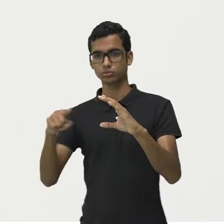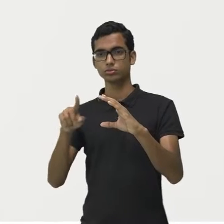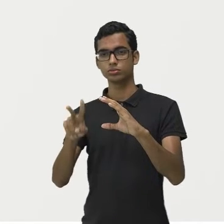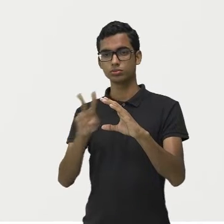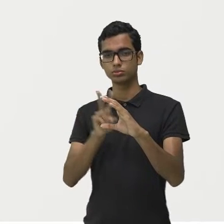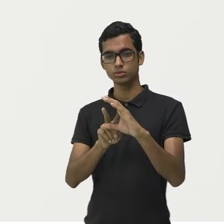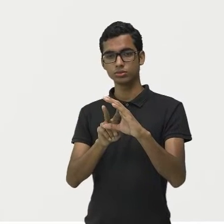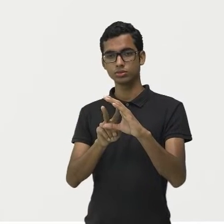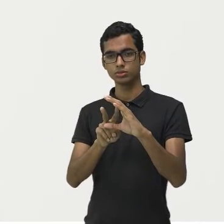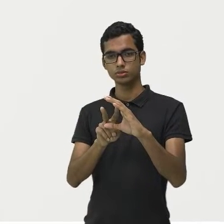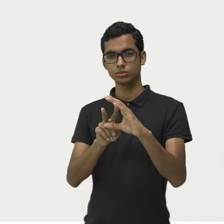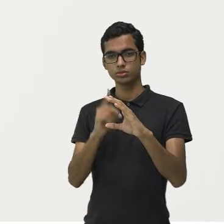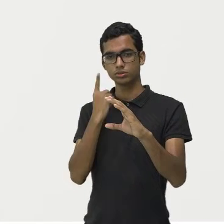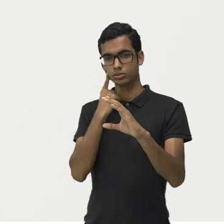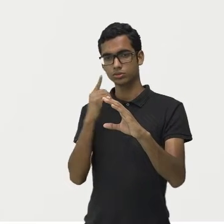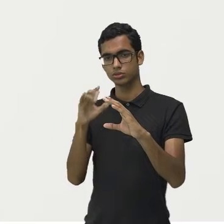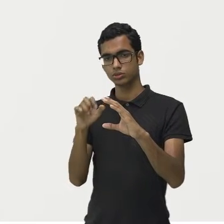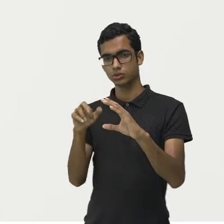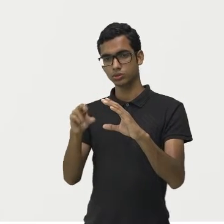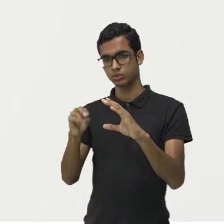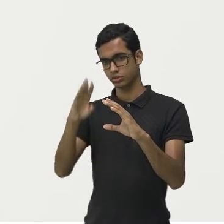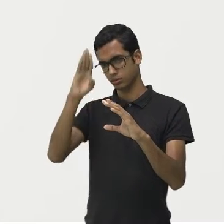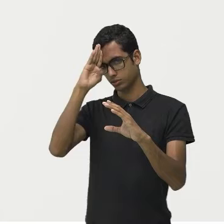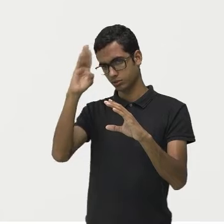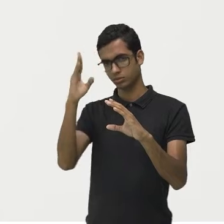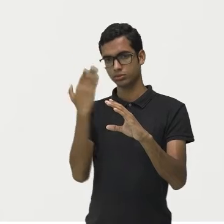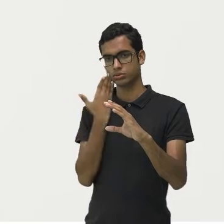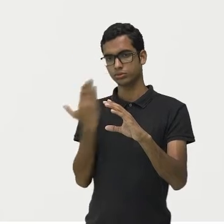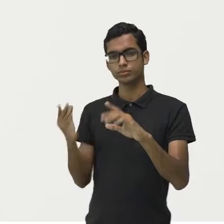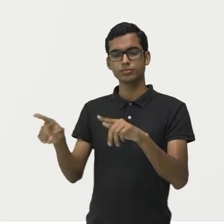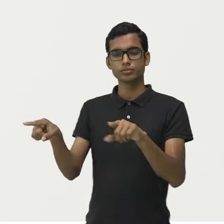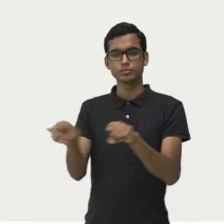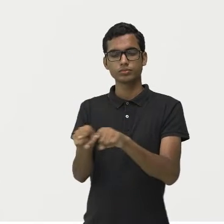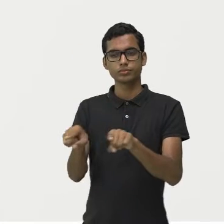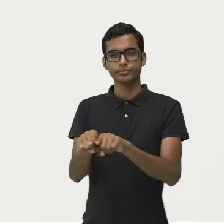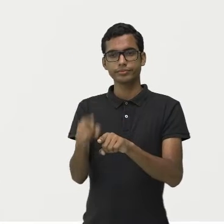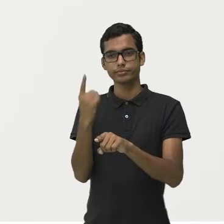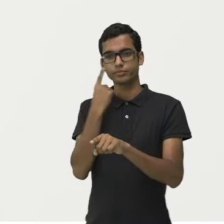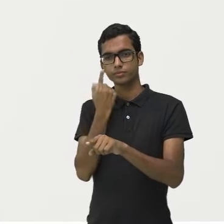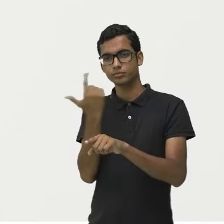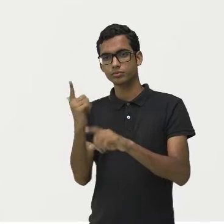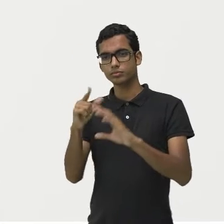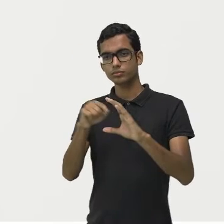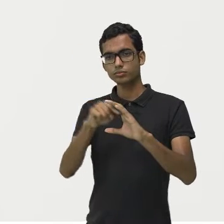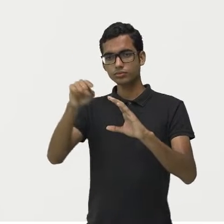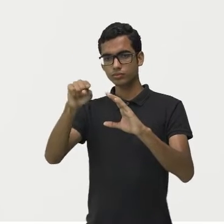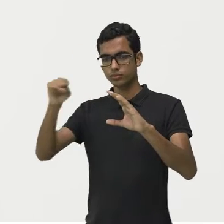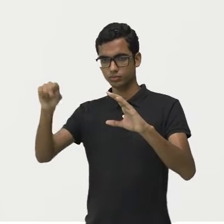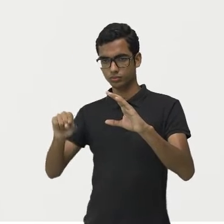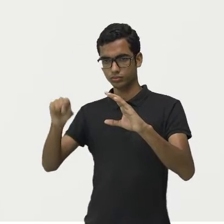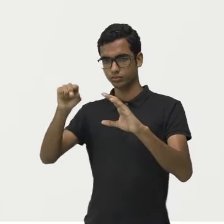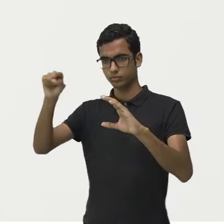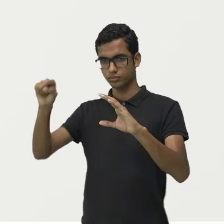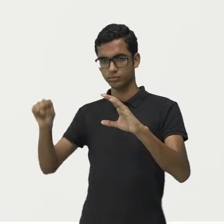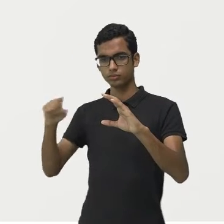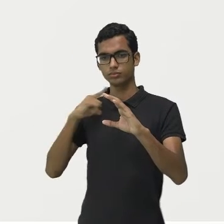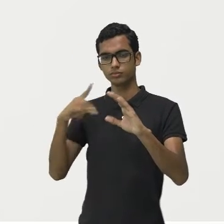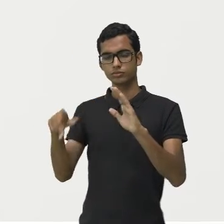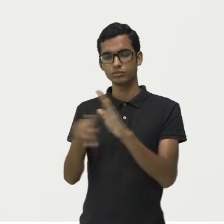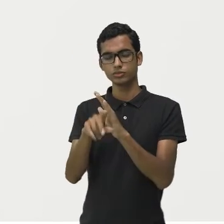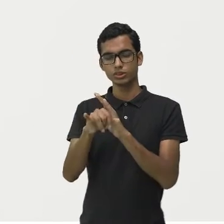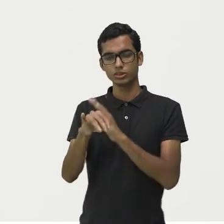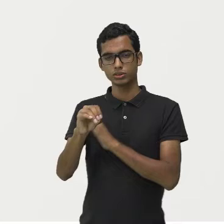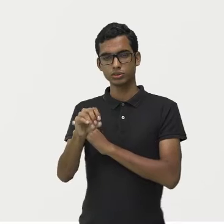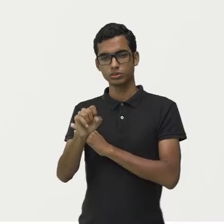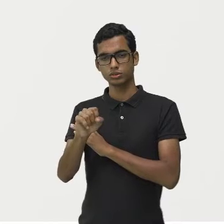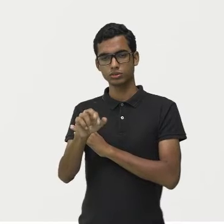chamado eixo principal, ele já está aí designado. As demais retas que cruzam o centro da esfera são chamadas de eixos secundários.